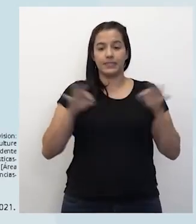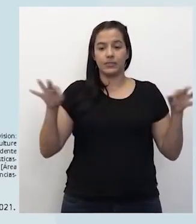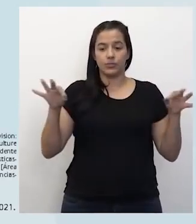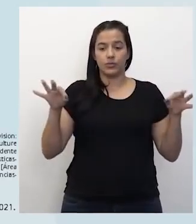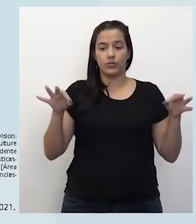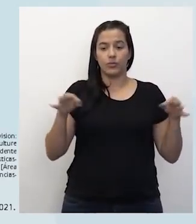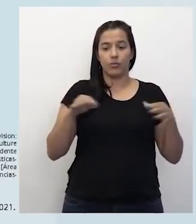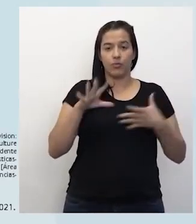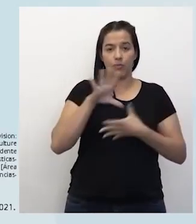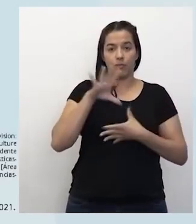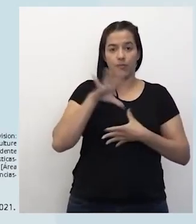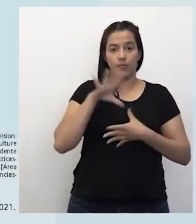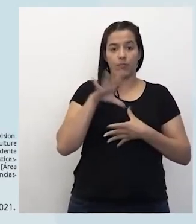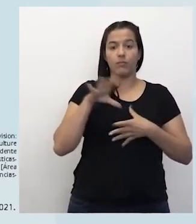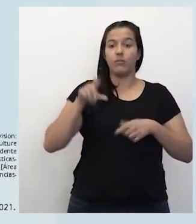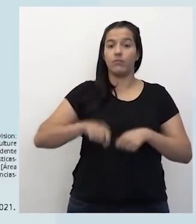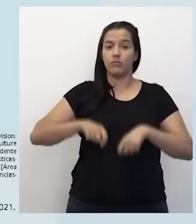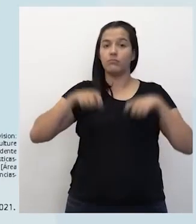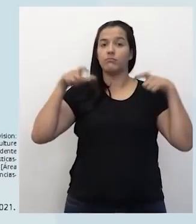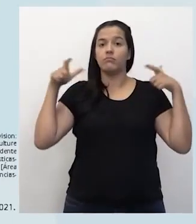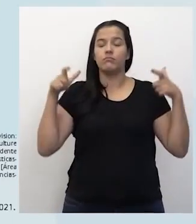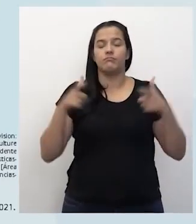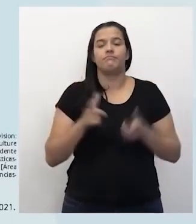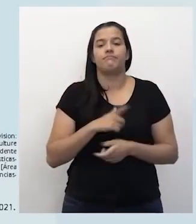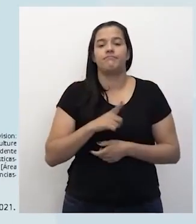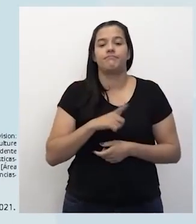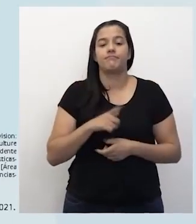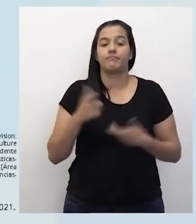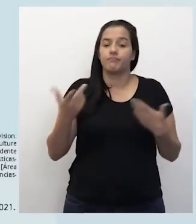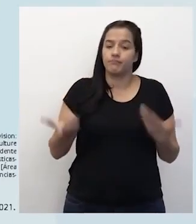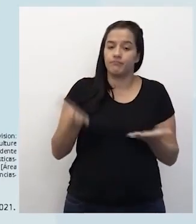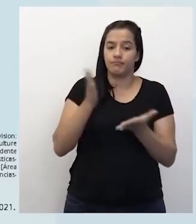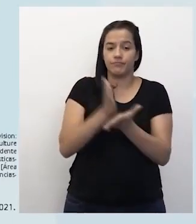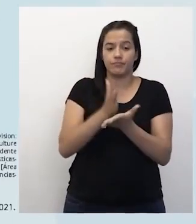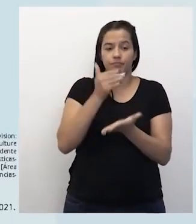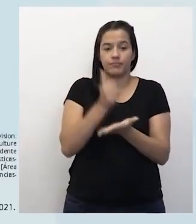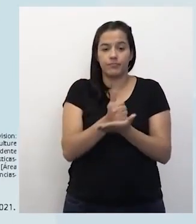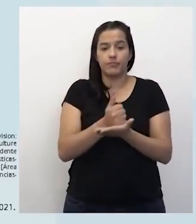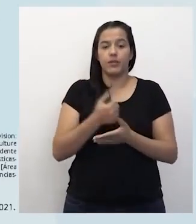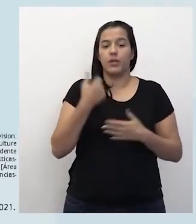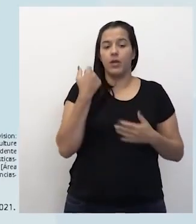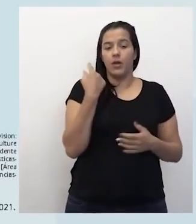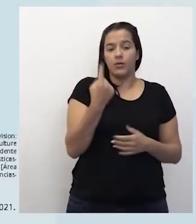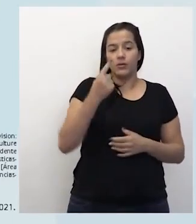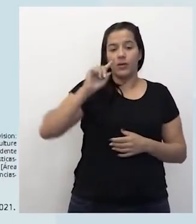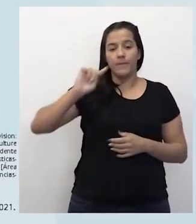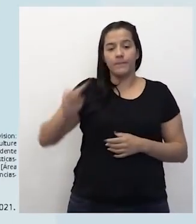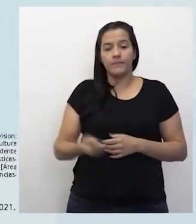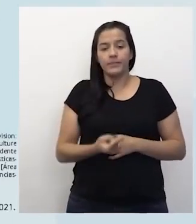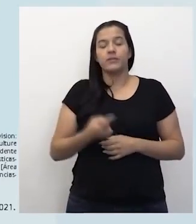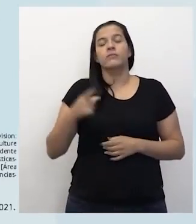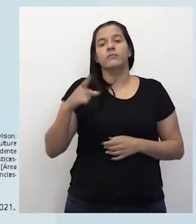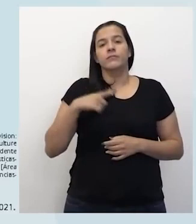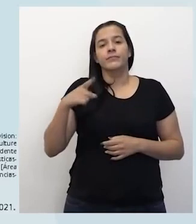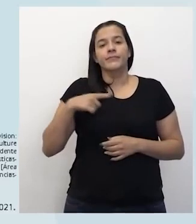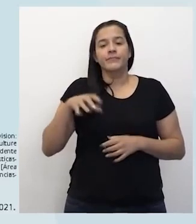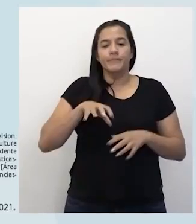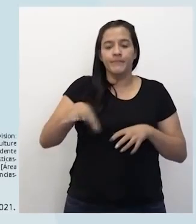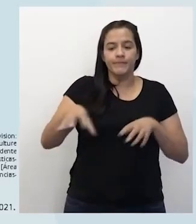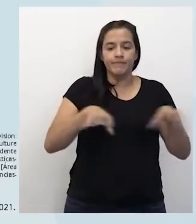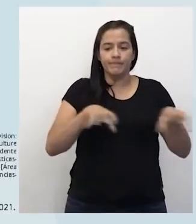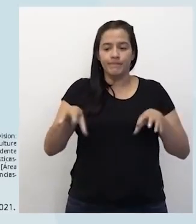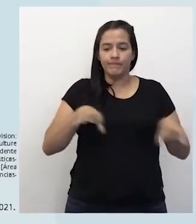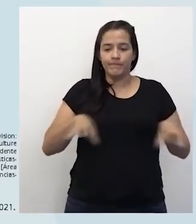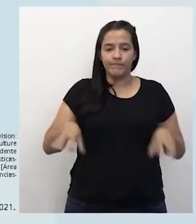é muito alta. Então, por isso que quando se divide, né, 1 bilhão e 400 e tantos milhões de habitantes, você vai dividir por